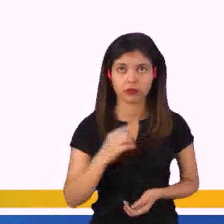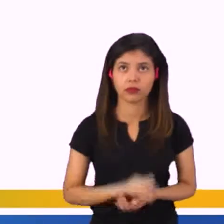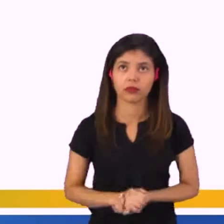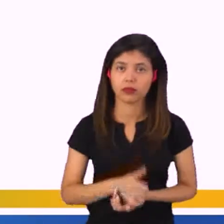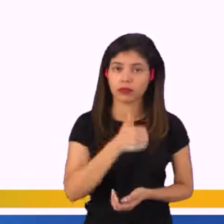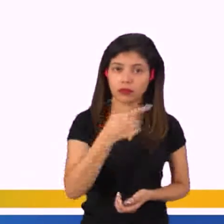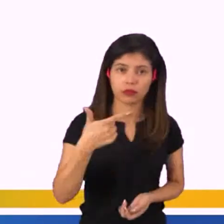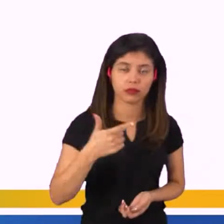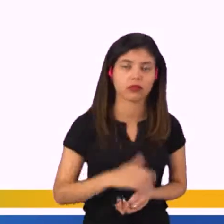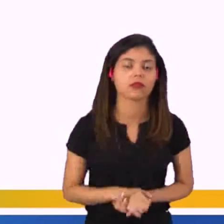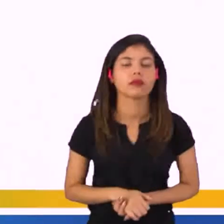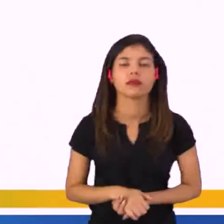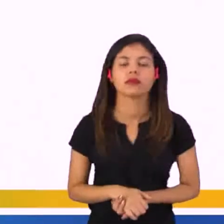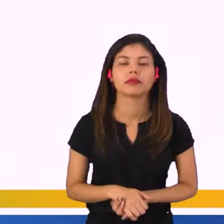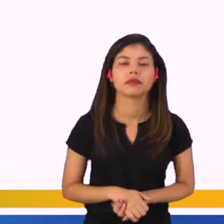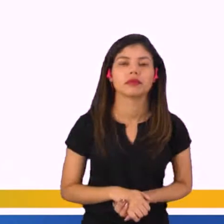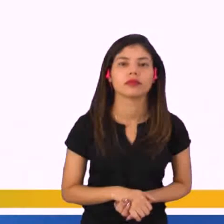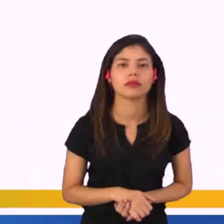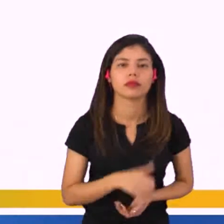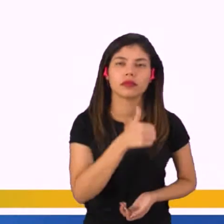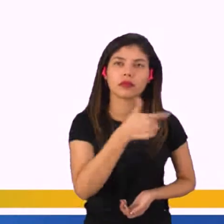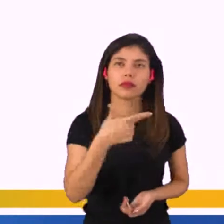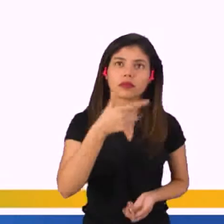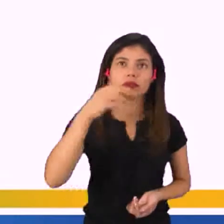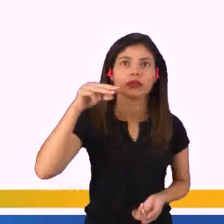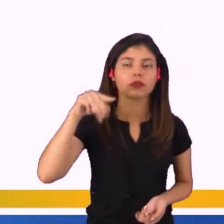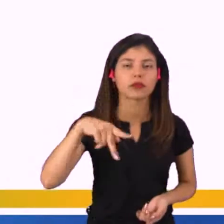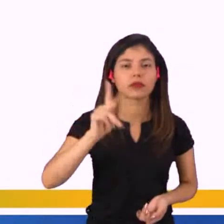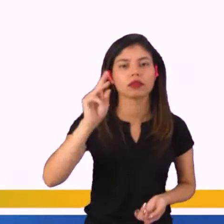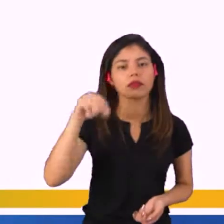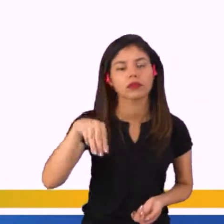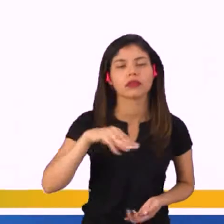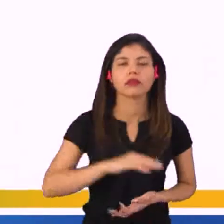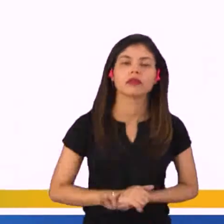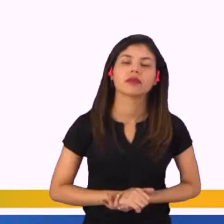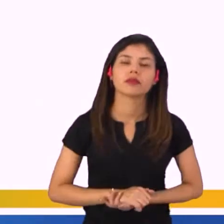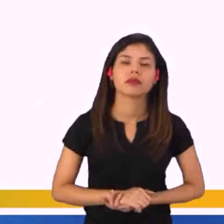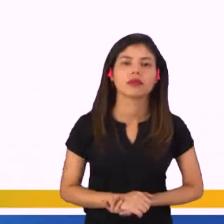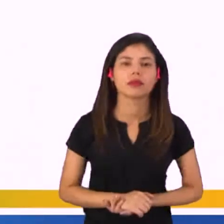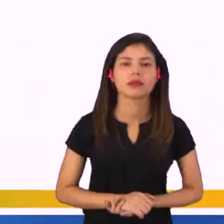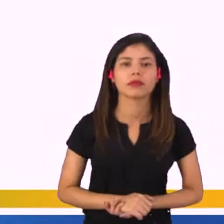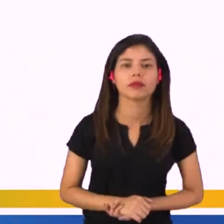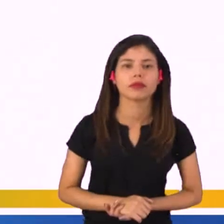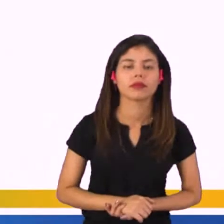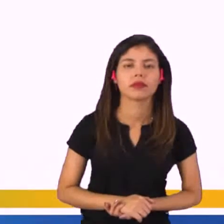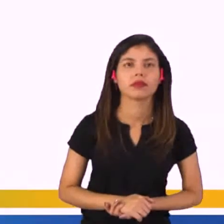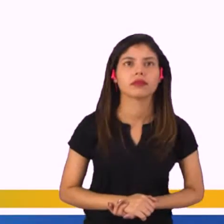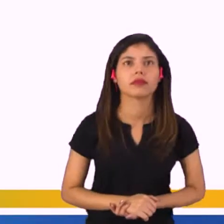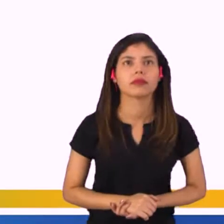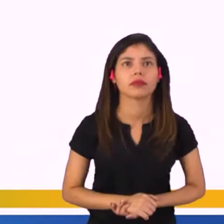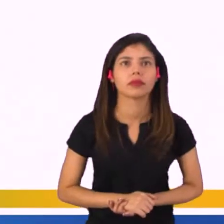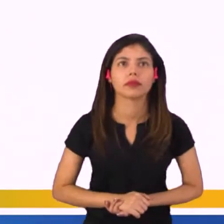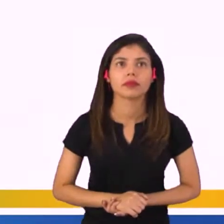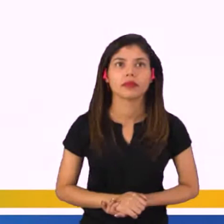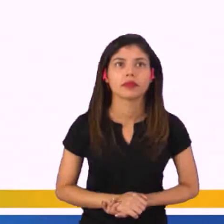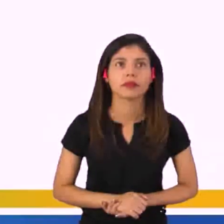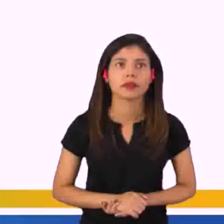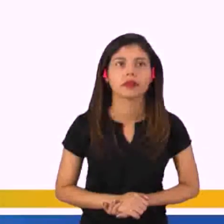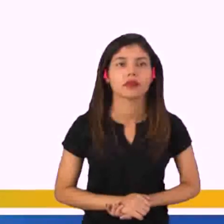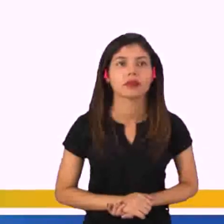é igual a 12. Então, quer dizer que 12.000 metros é a mesma coisa que 12